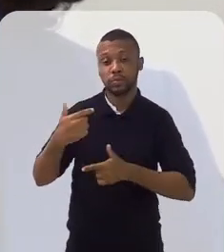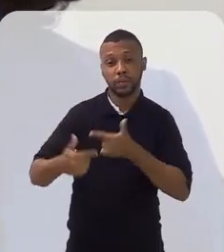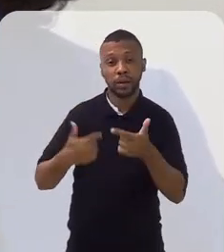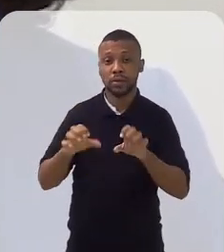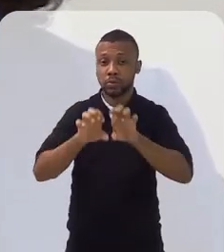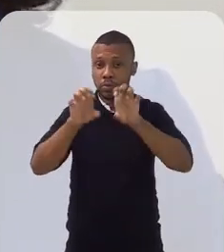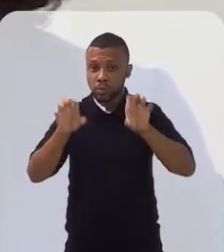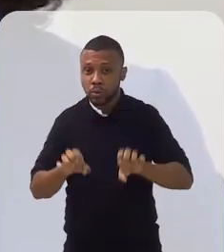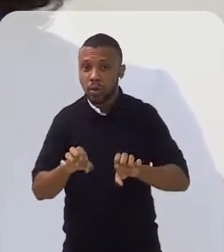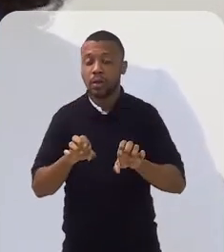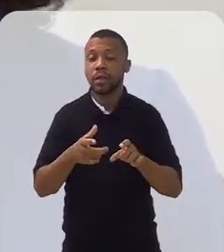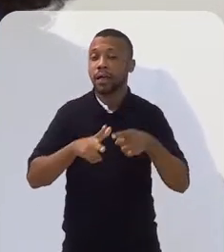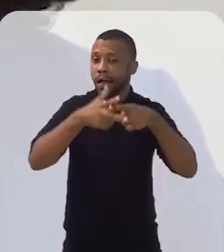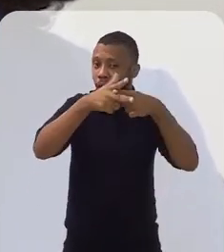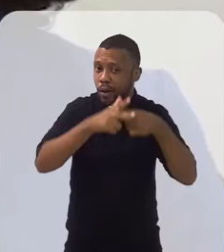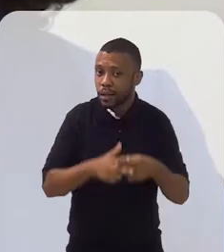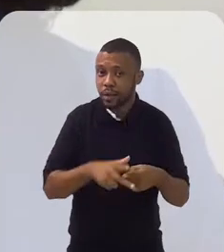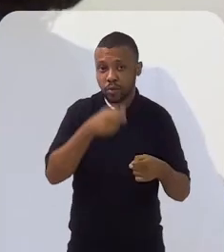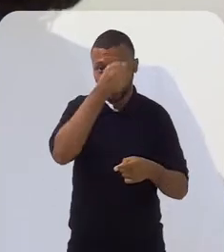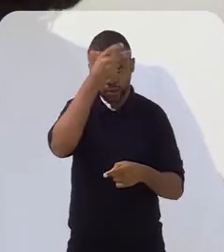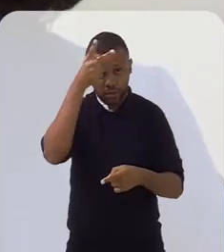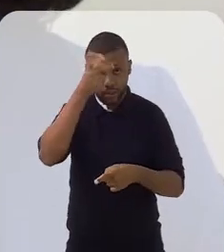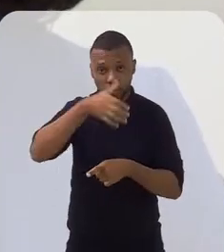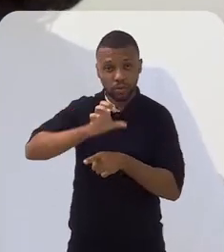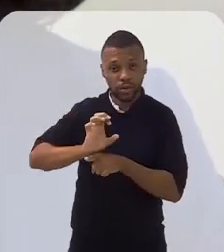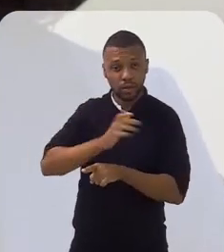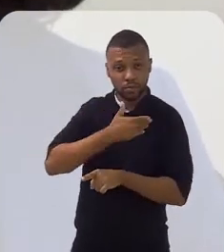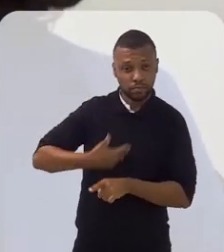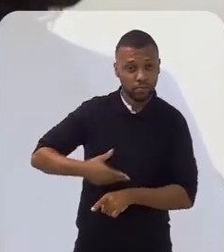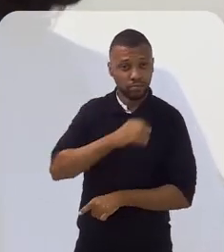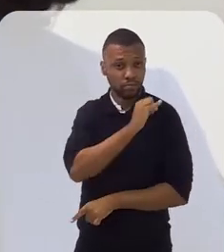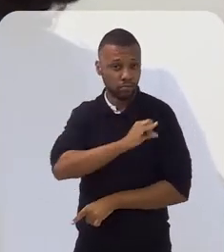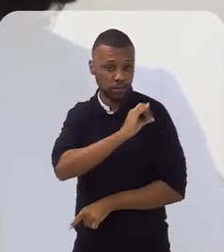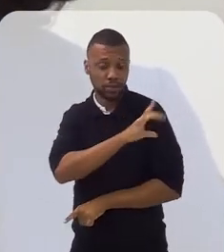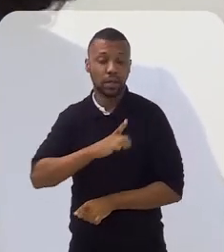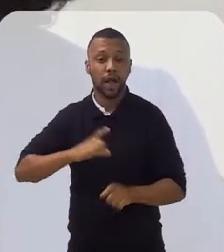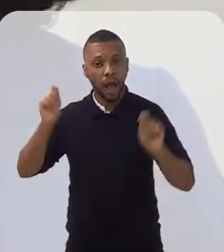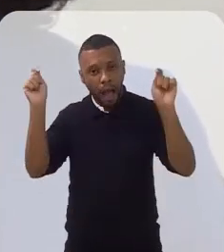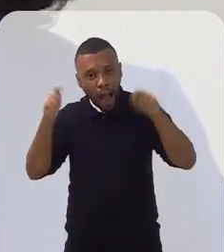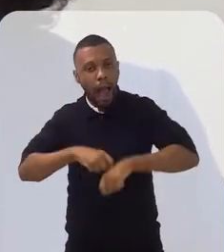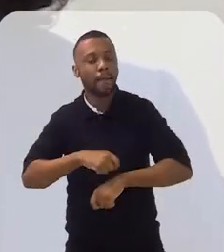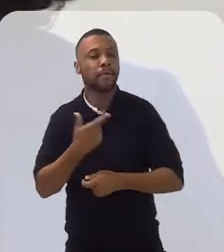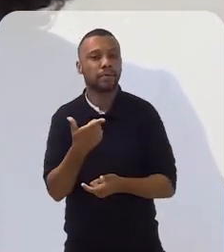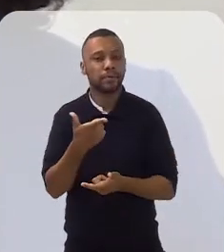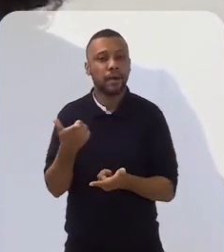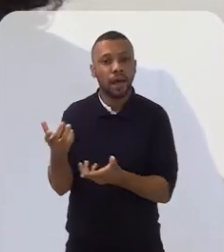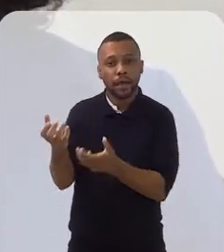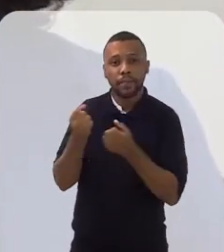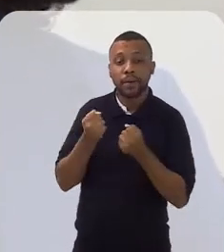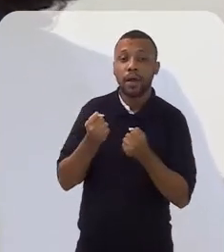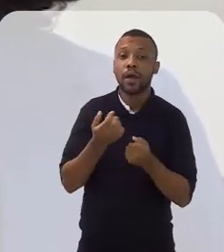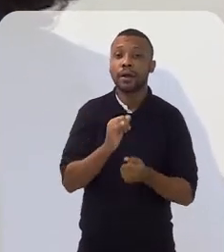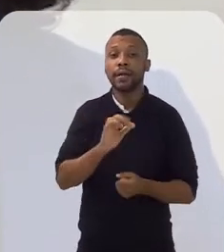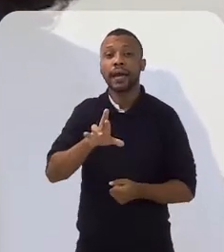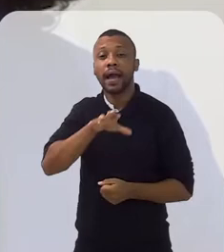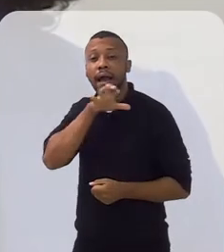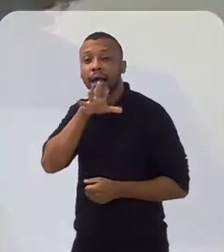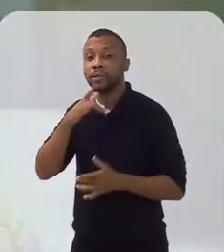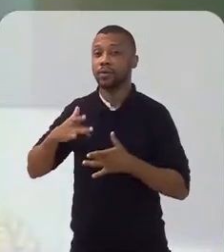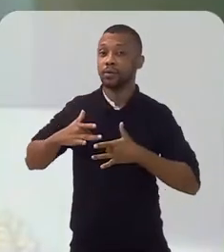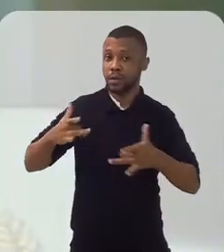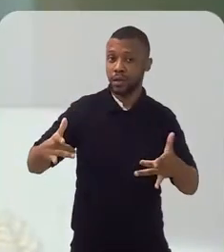e regularização dos municípios no estado do Rio para que eles estivessem aptos a receberem o Imposto de Renda Solidário. Vamos